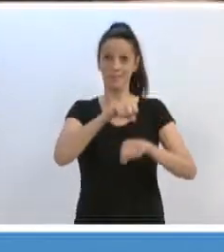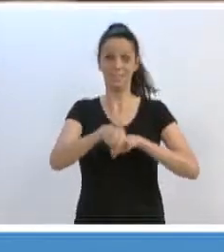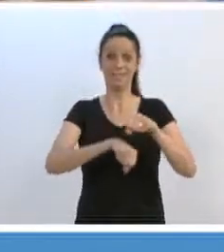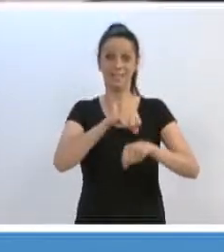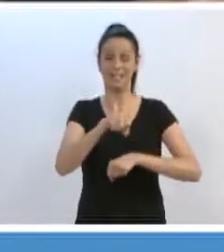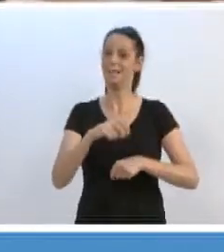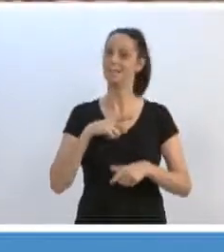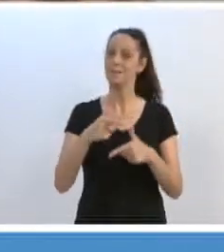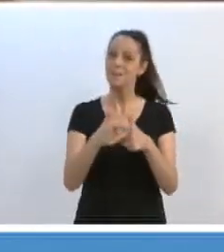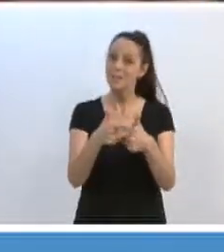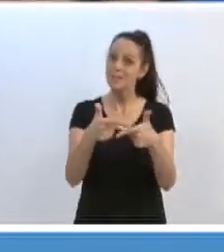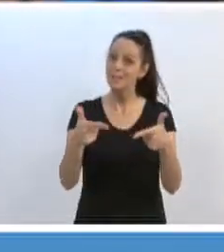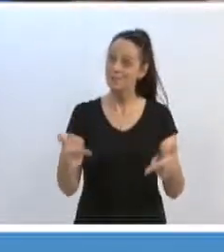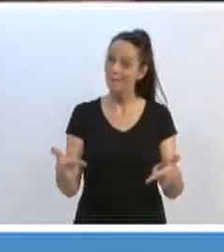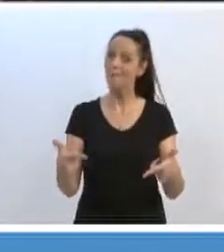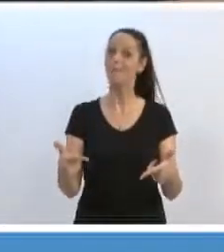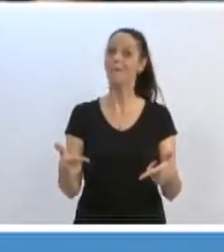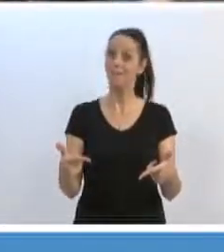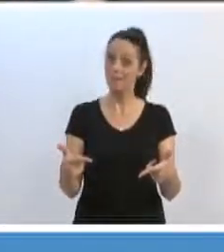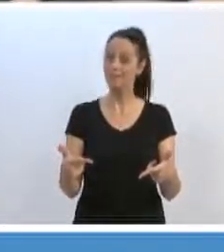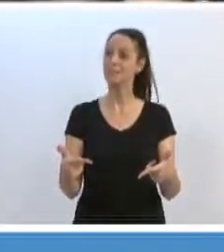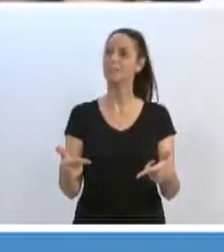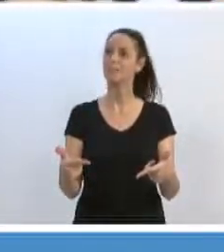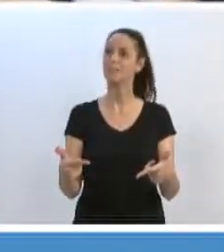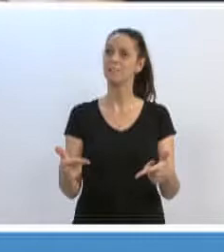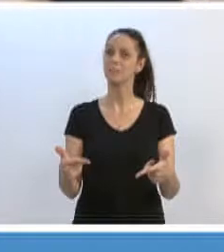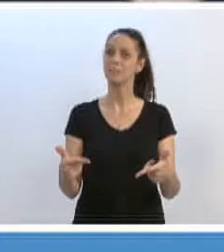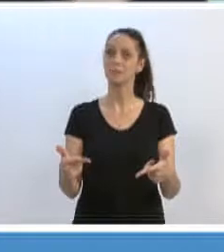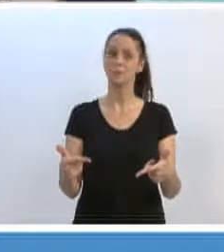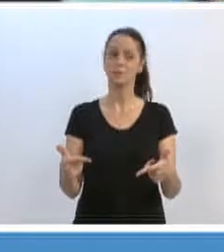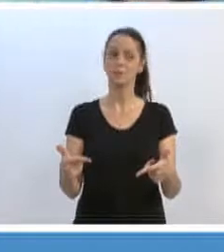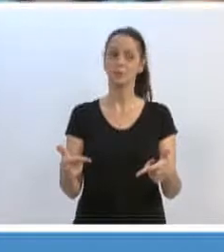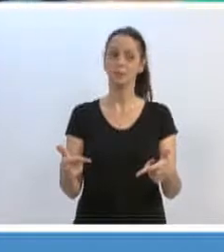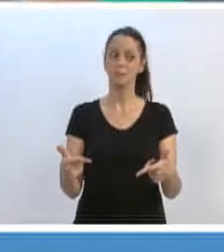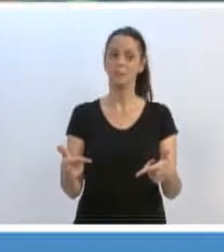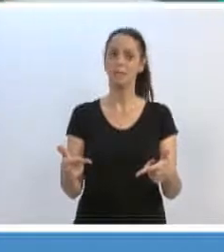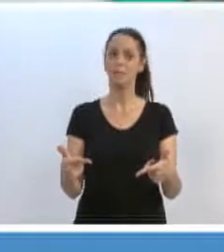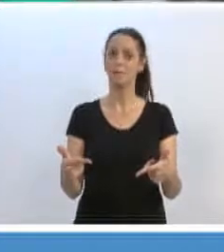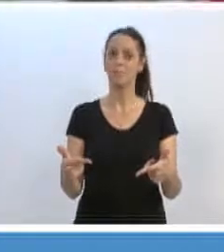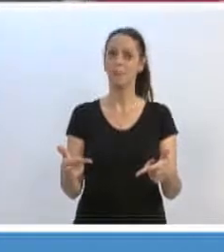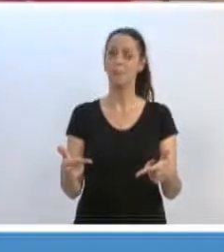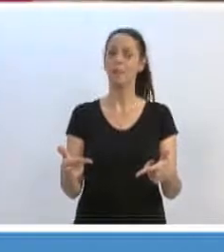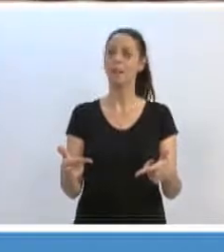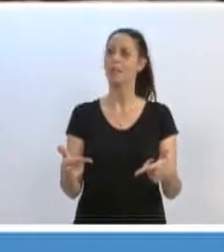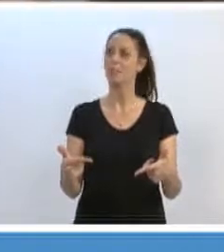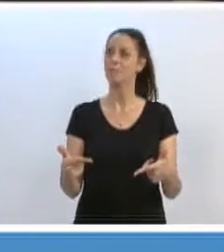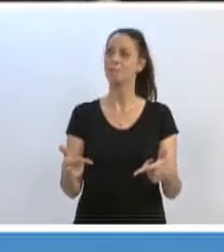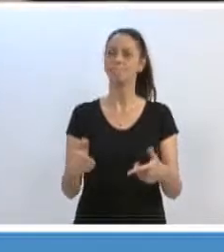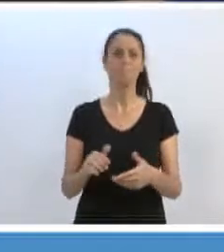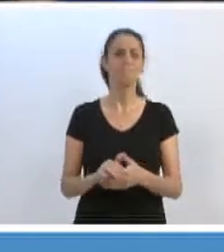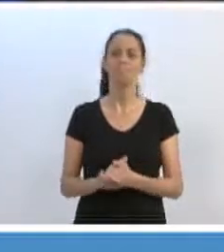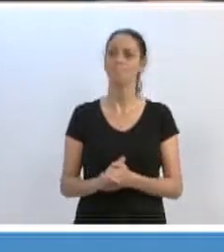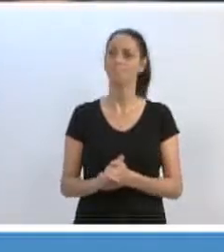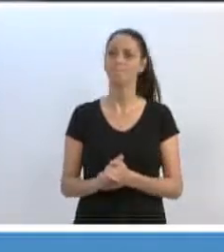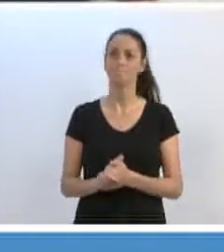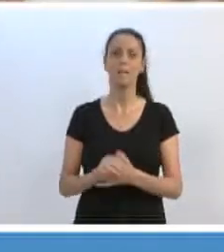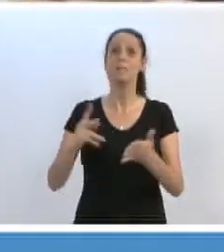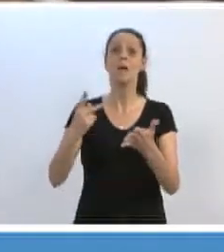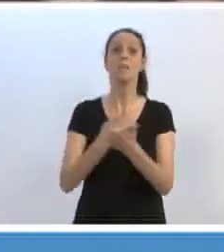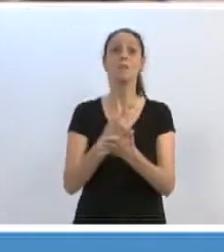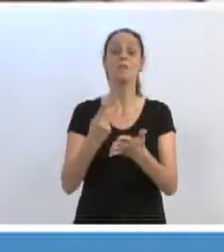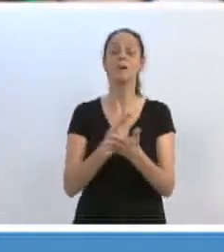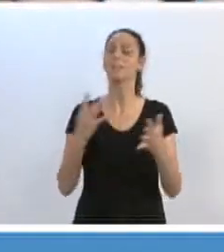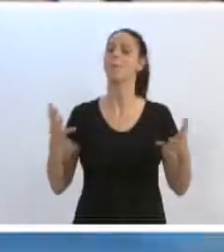né, nisso. Papai do céu nos ajudou, né, com o tempo, né? Graças a Deus, não choveu, o nosso evento foi maravilhoso. Vamos